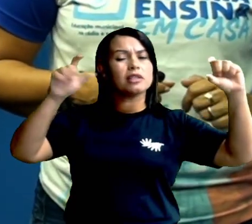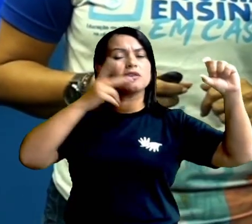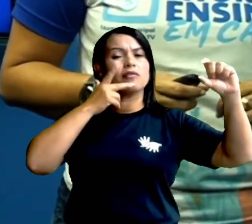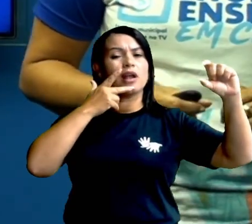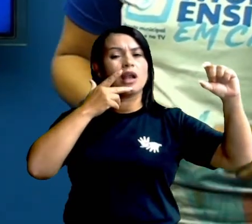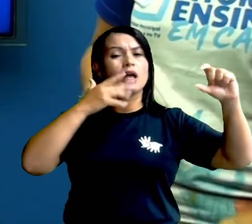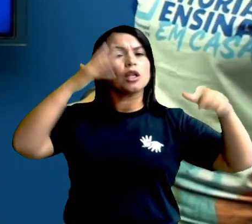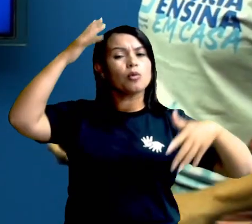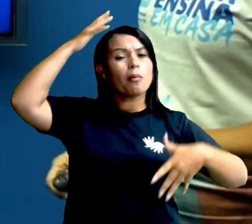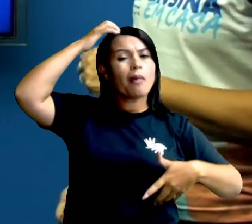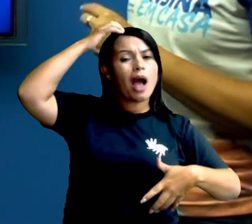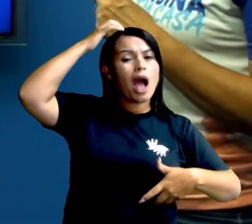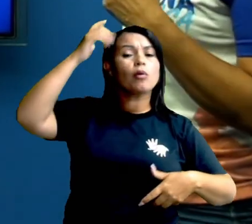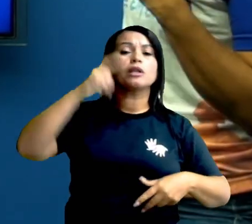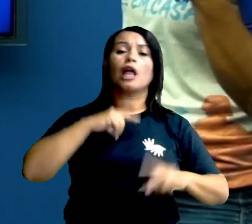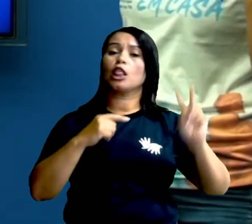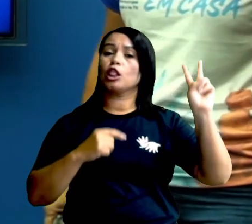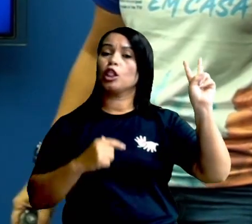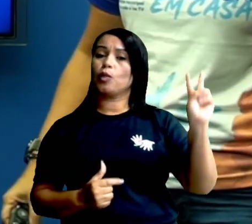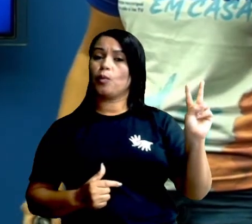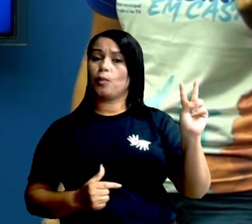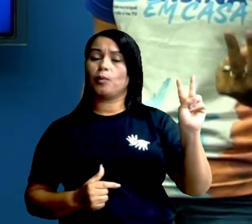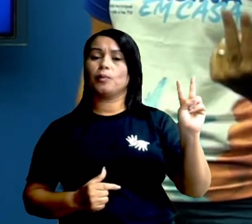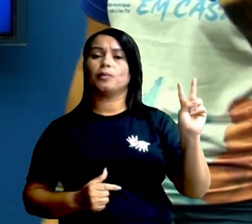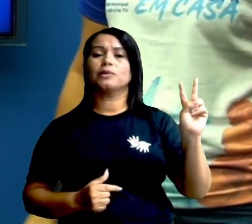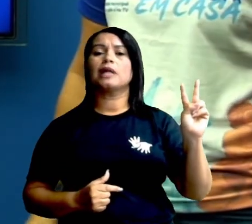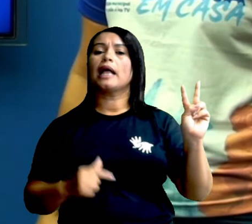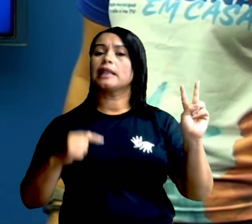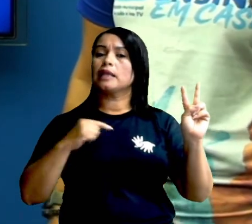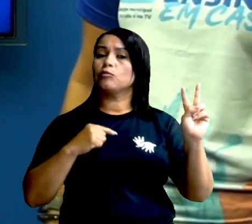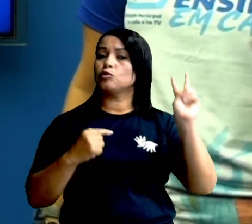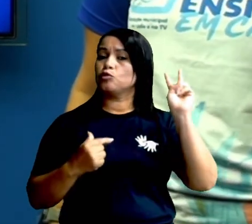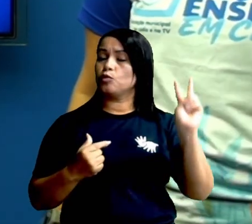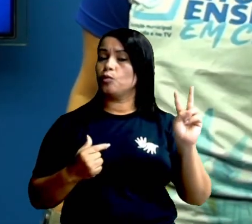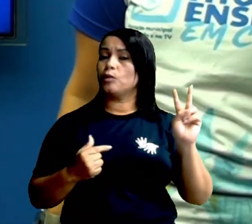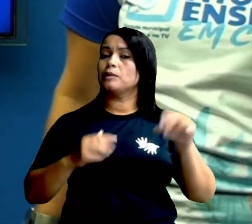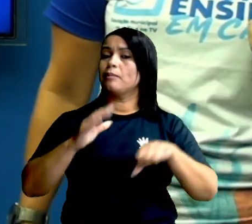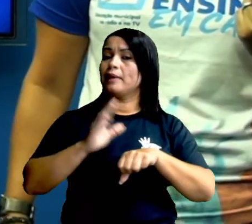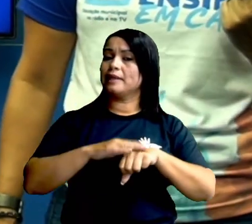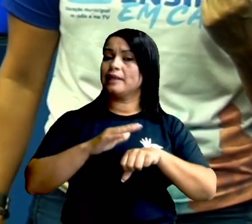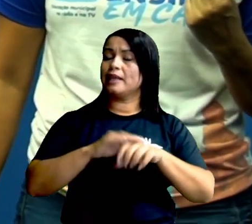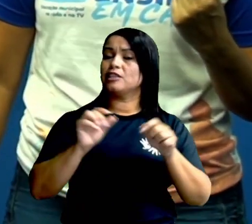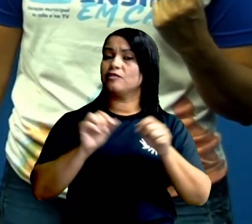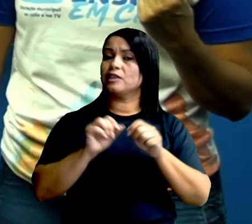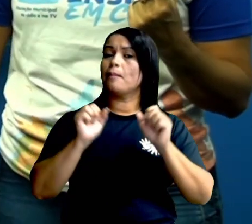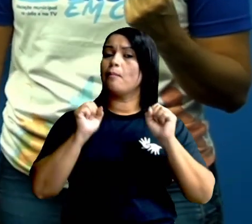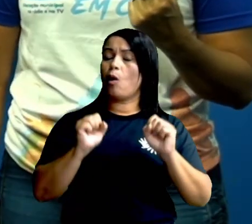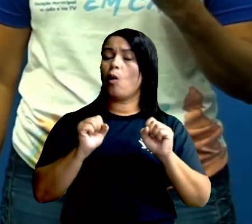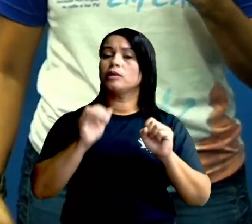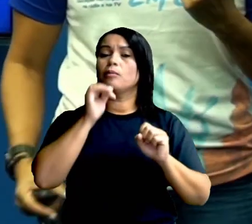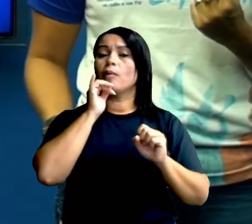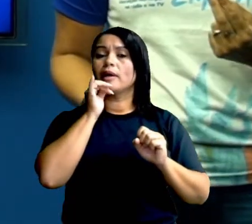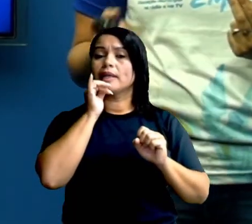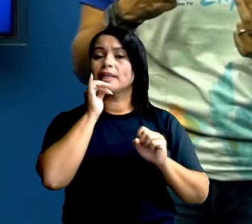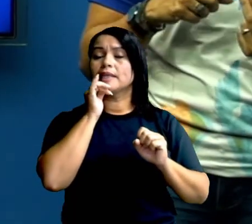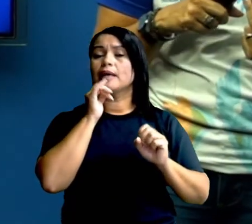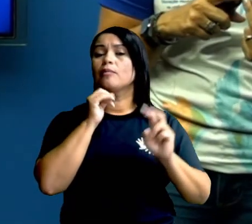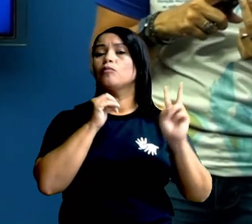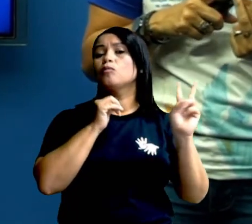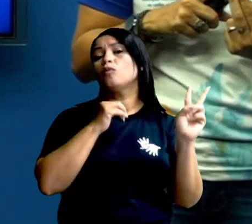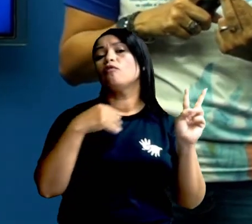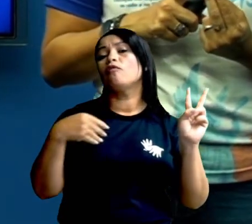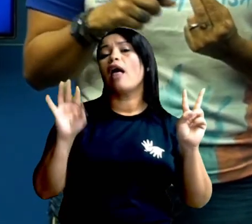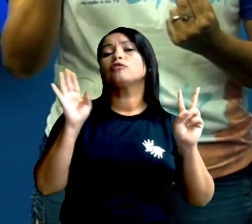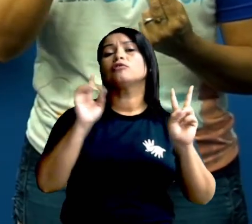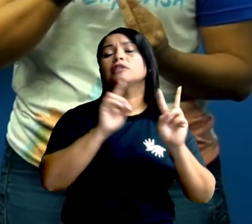para vocês. Quando são dois, aí a gente tem duas maneiras de a gente fazer. A gente pode